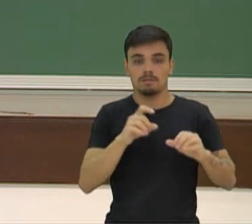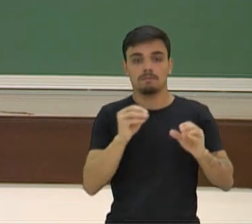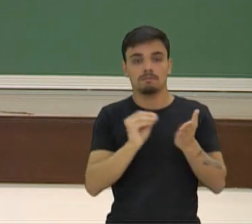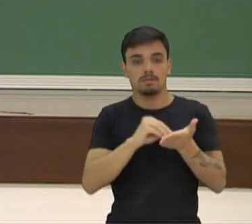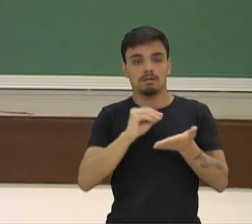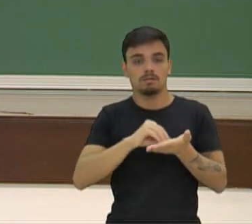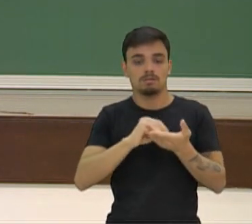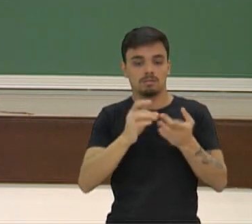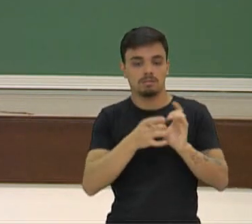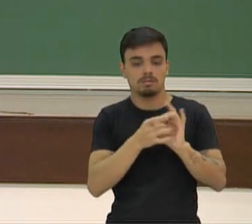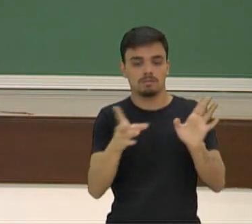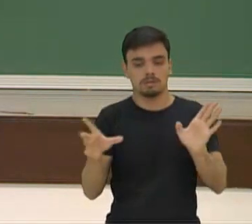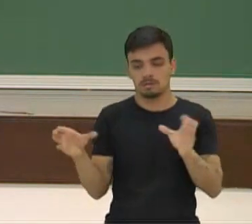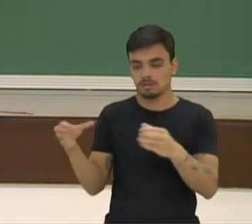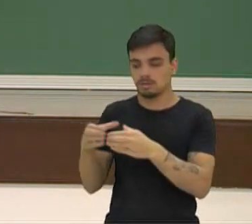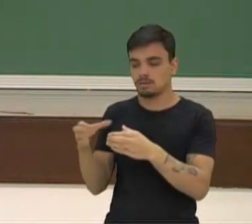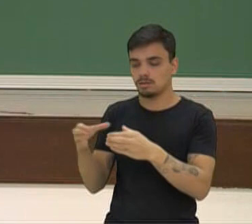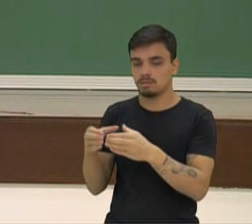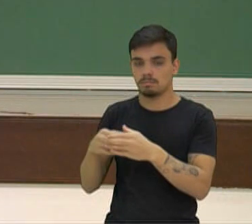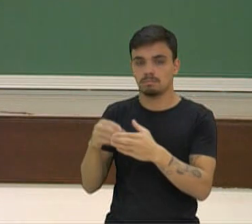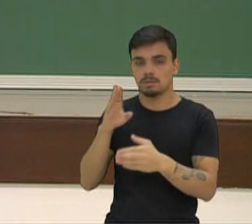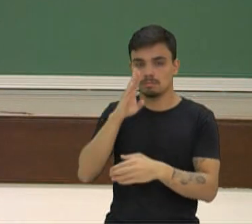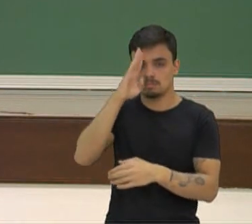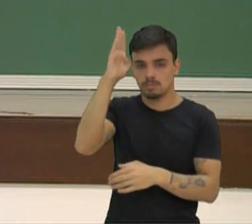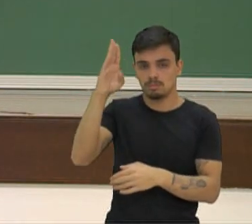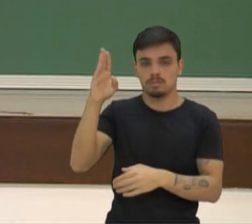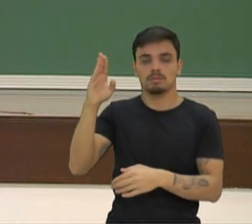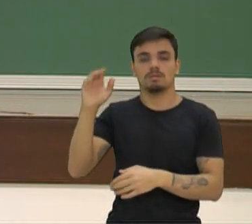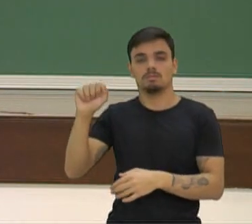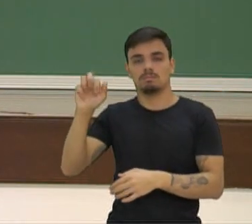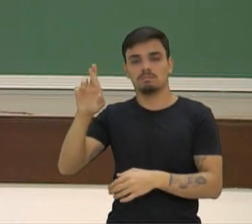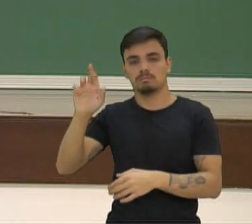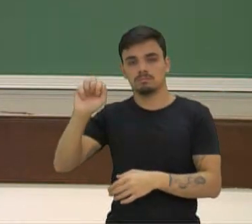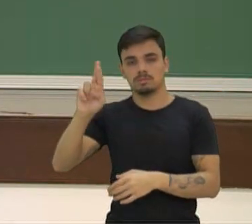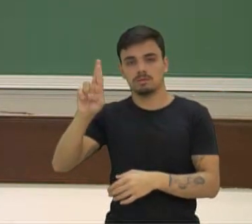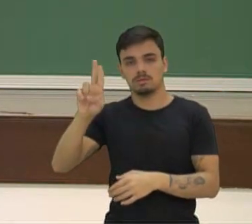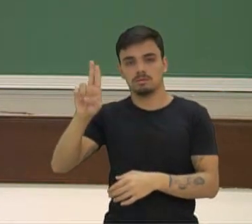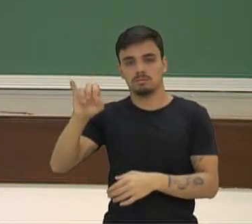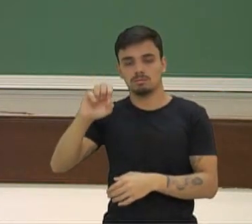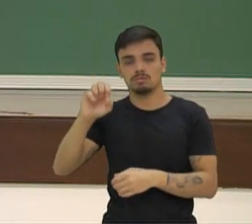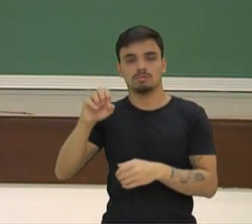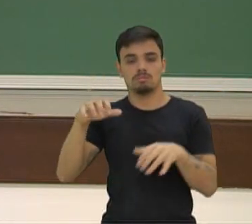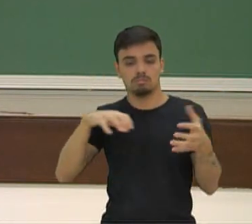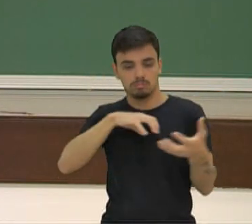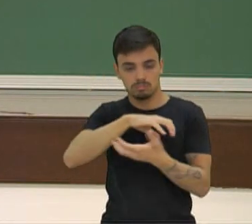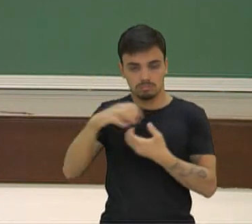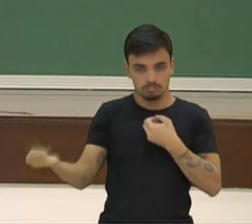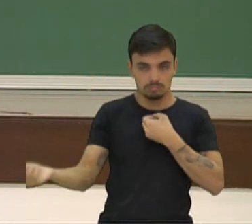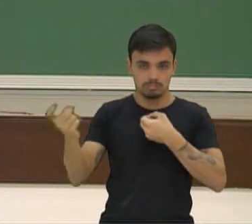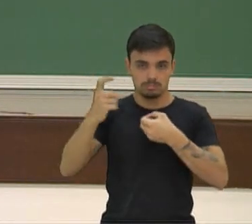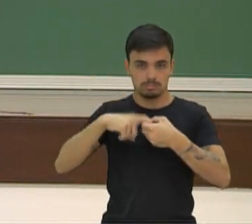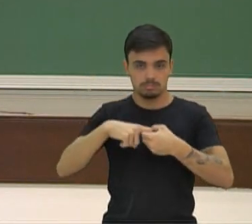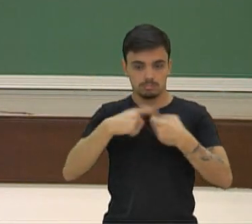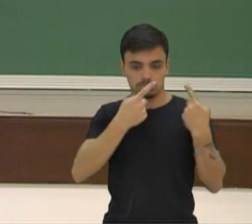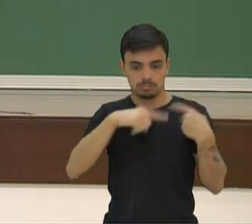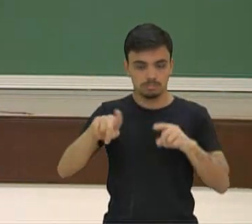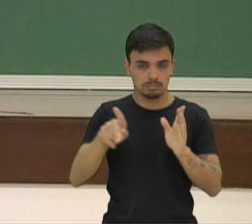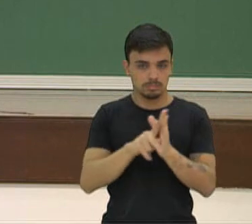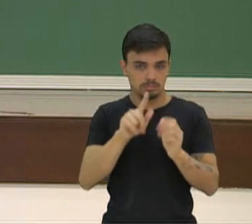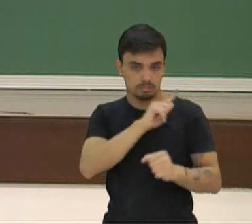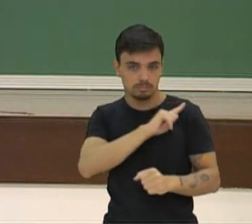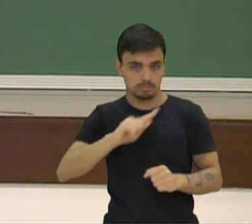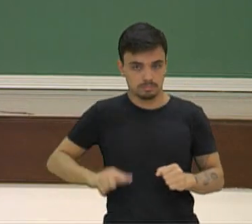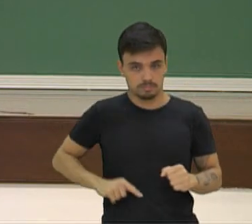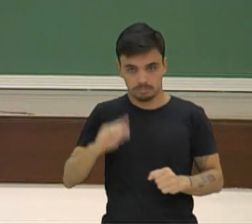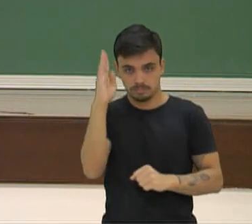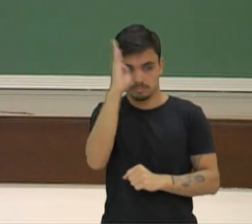liberdade da província, principalmente com Araújo Lima, movimento regresso, era uma crítica frequente ao governo brasileiro. Vamos para o outro